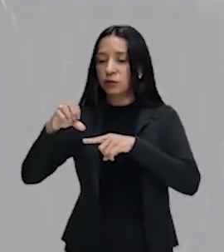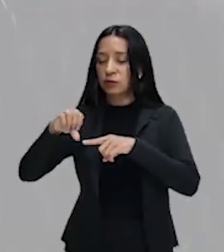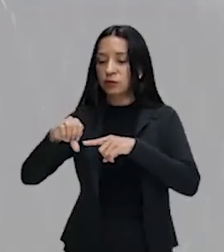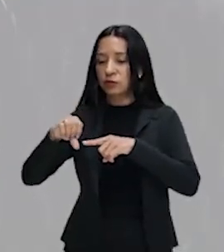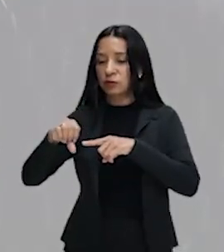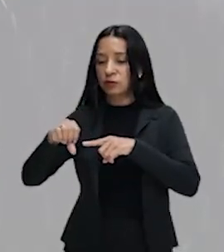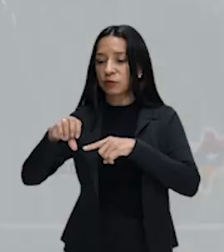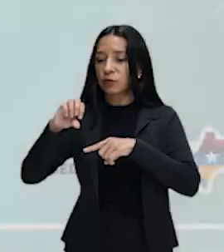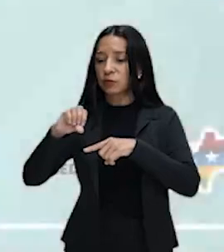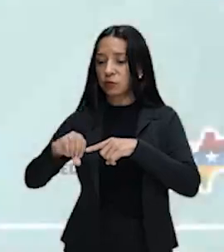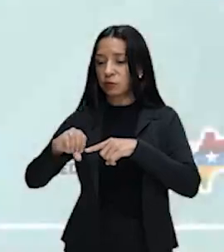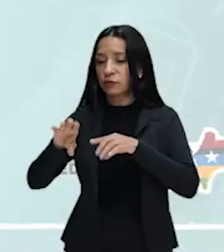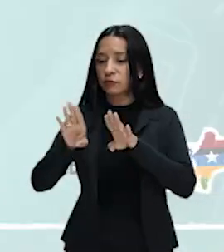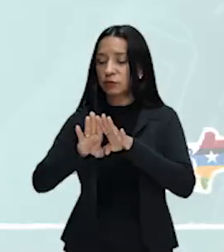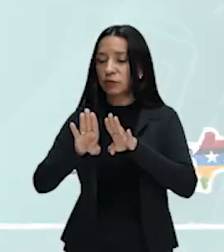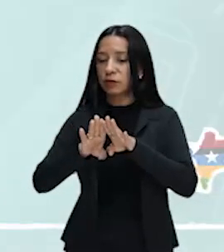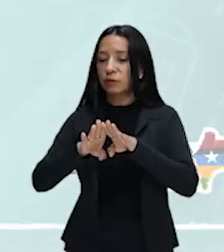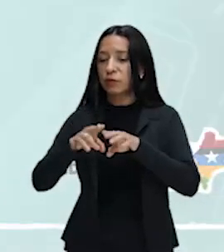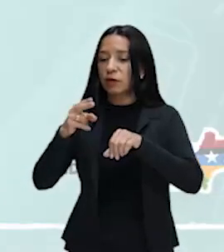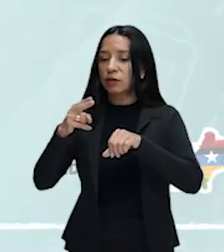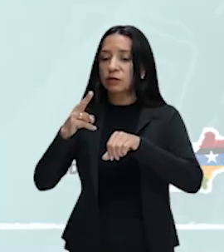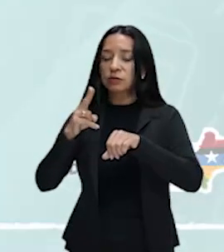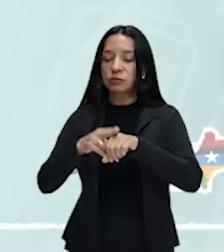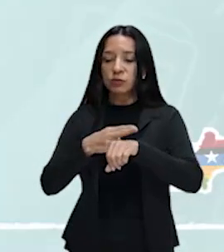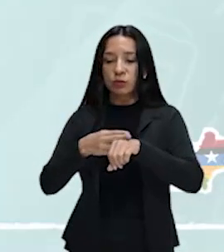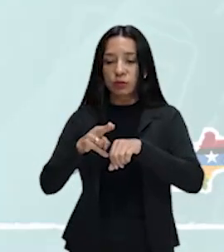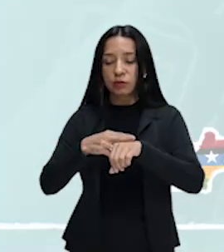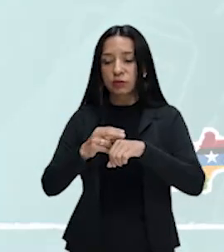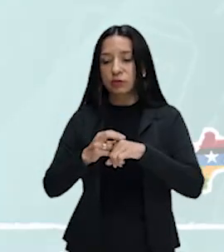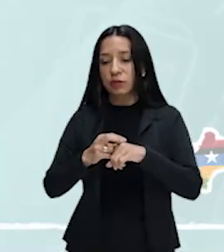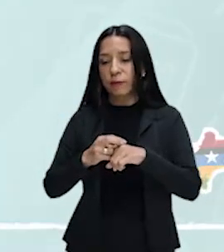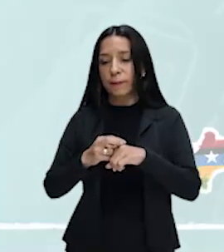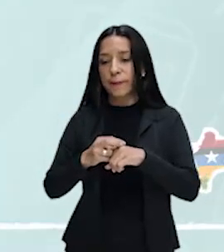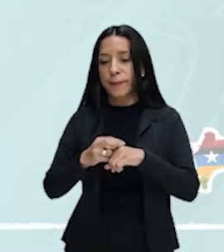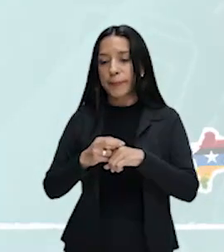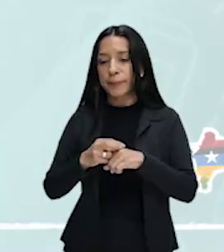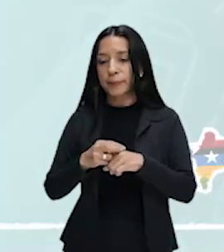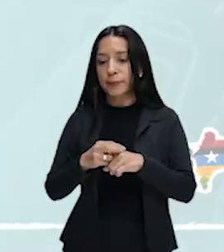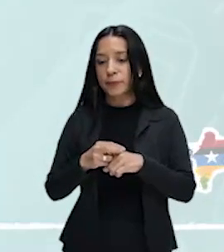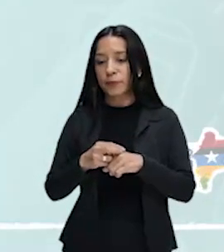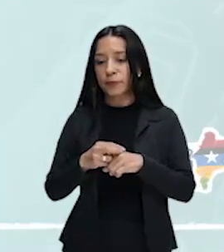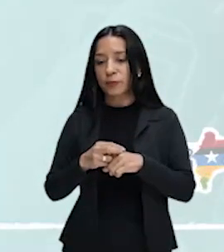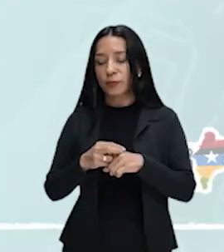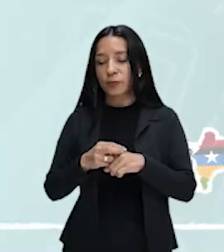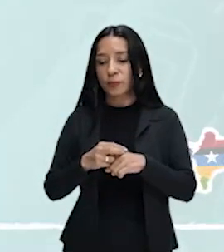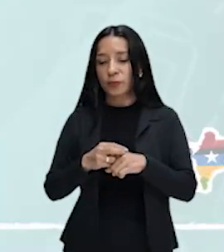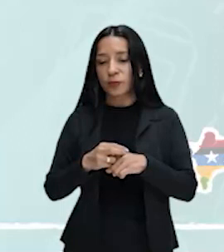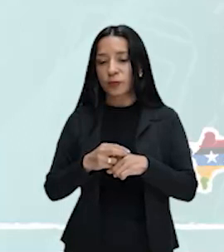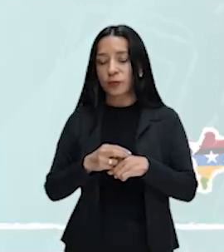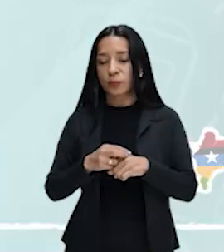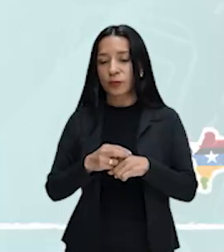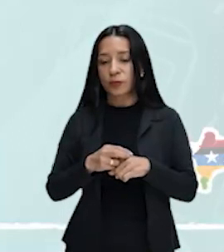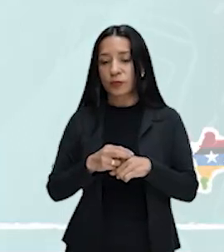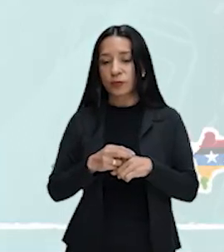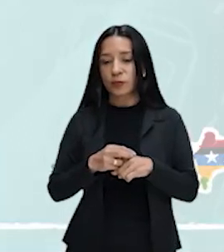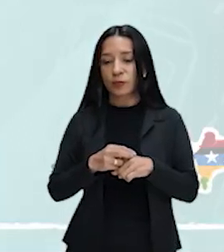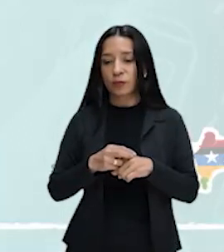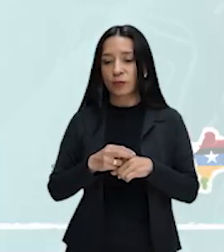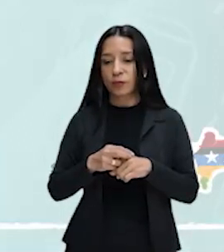9 indivíduos serão chocolate. Esses dois aqui corresponde, ó, 2 de